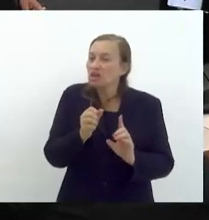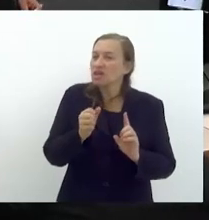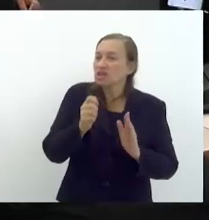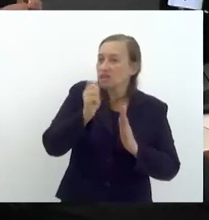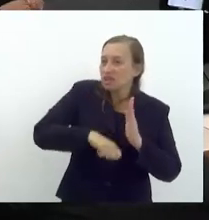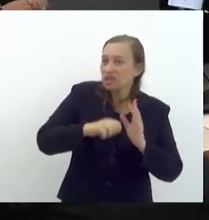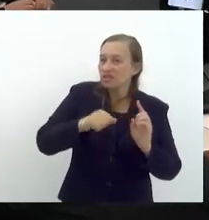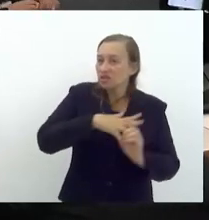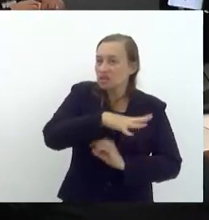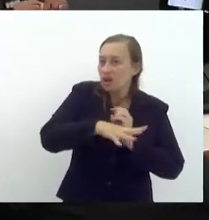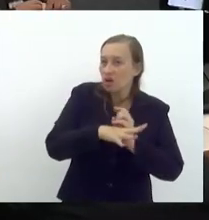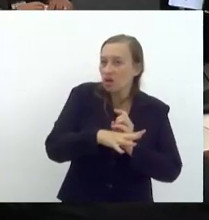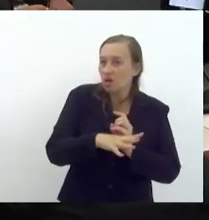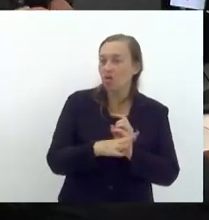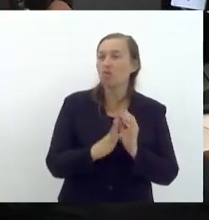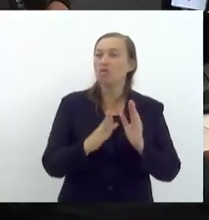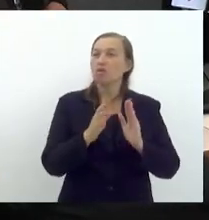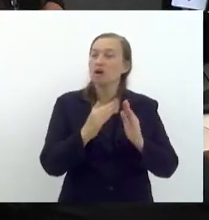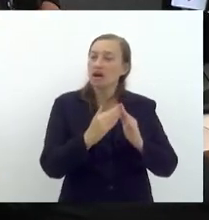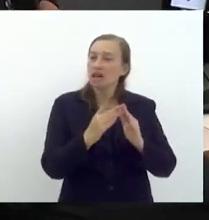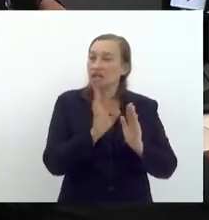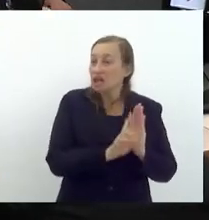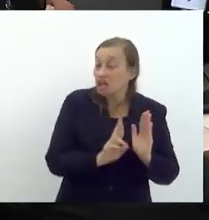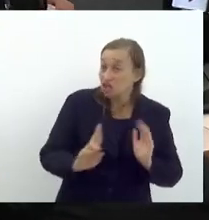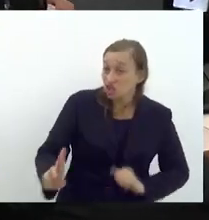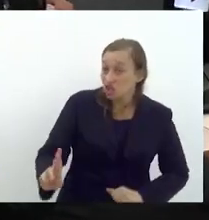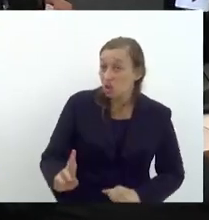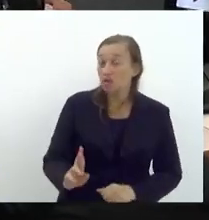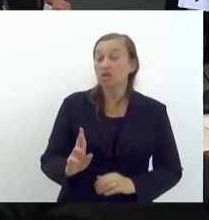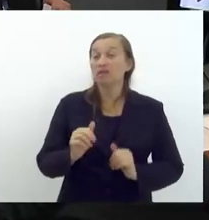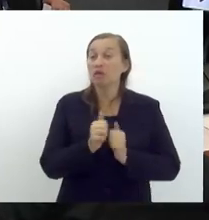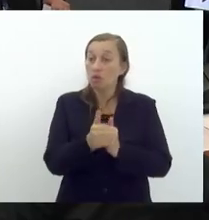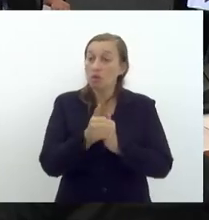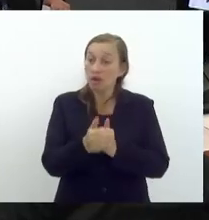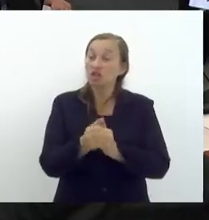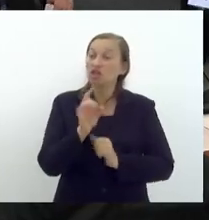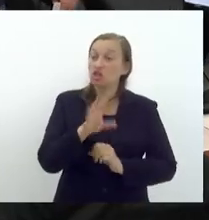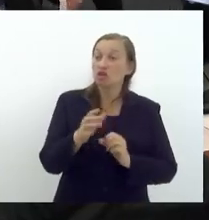os tempos religiosos eu gostava acompanhando só para informação